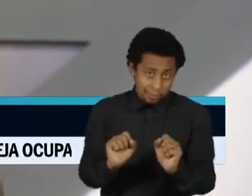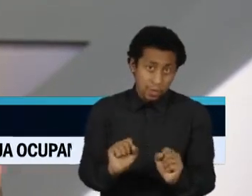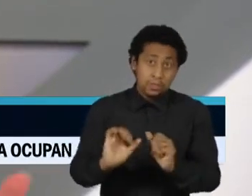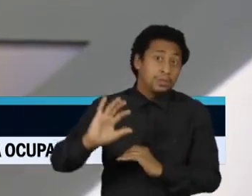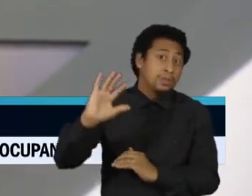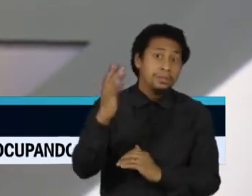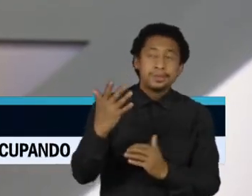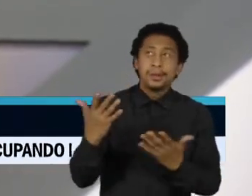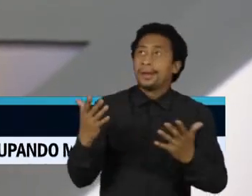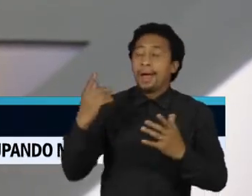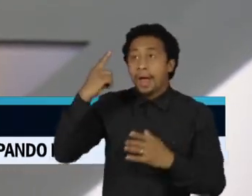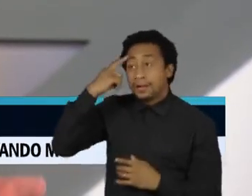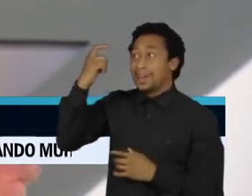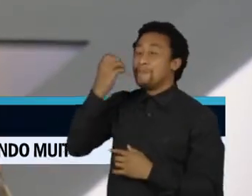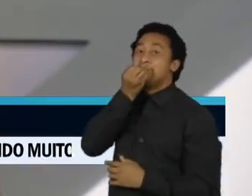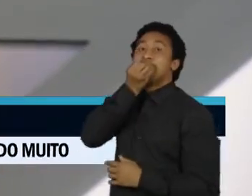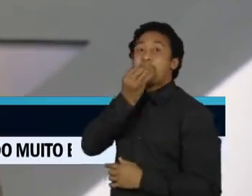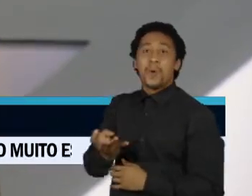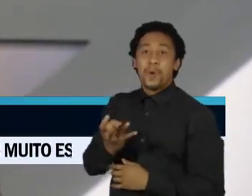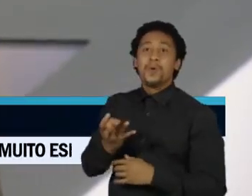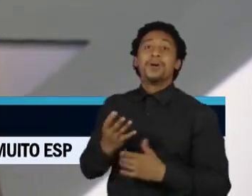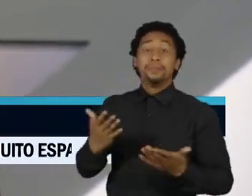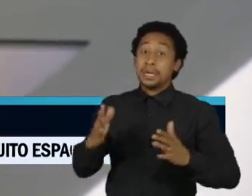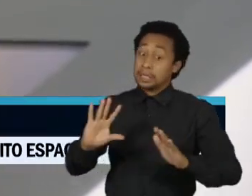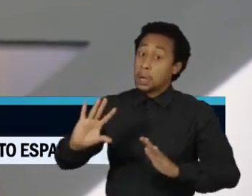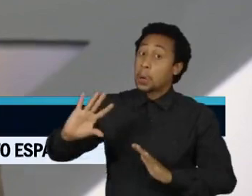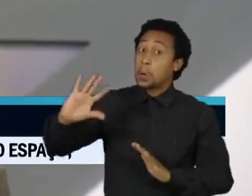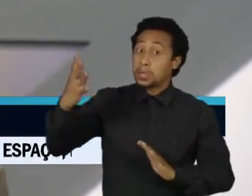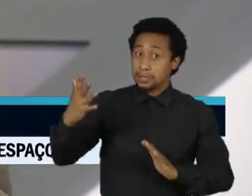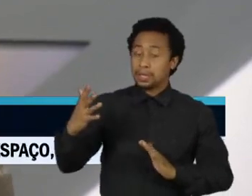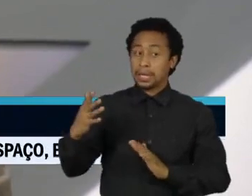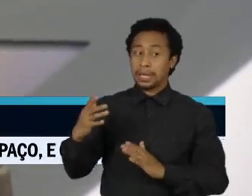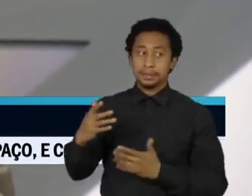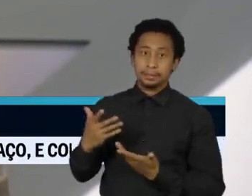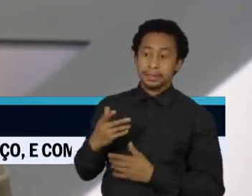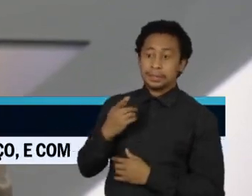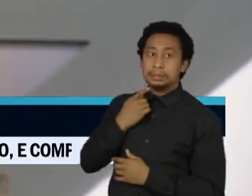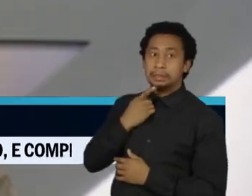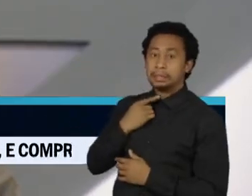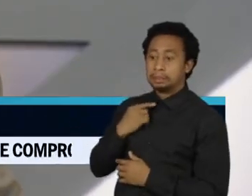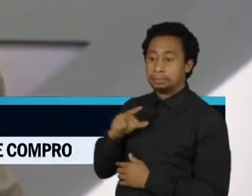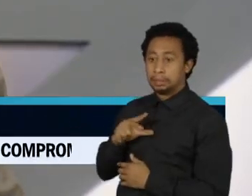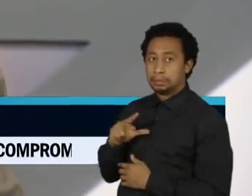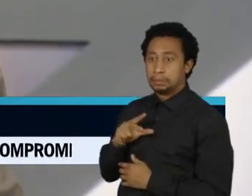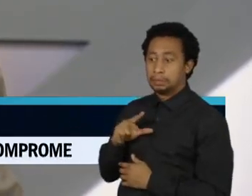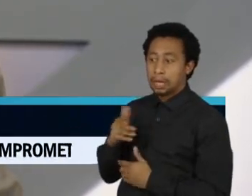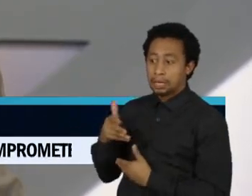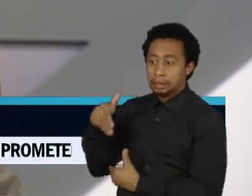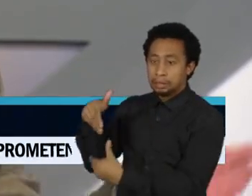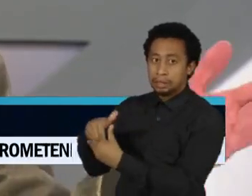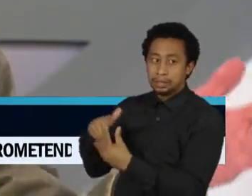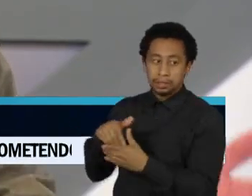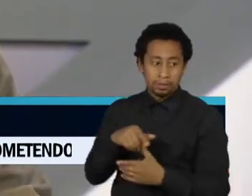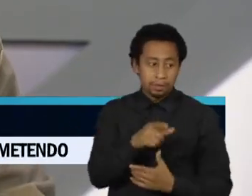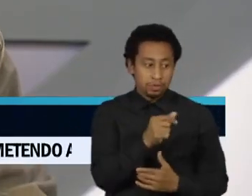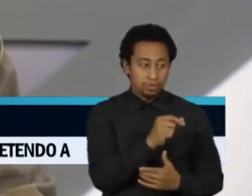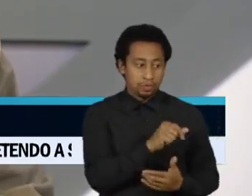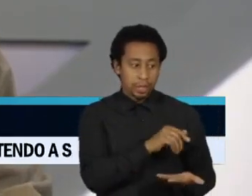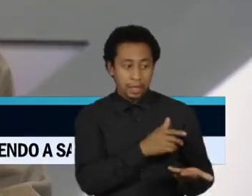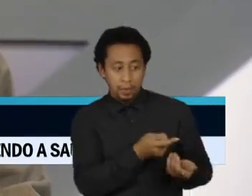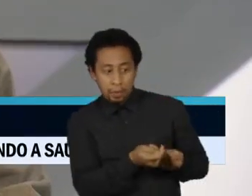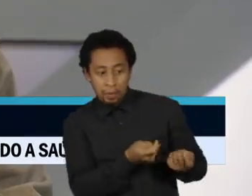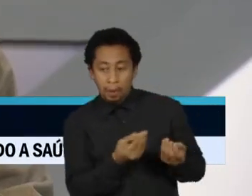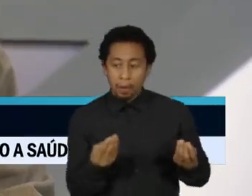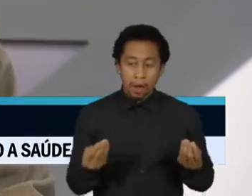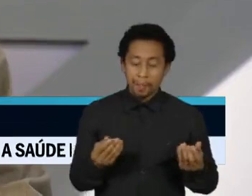ideia mais brilhante. Na hora que entrar em conflito com a necessidade de gastar, porque tem uma eleição para ganhar, a Dilma fez